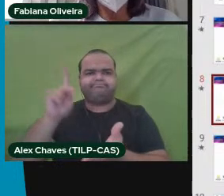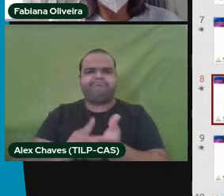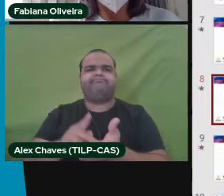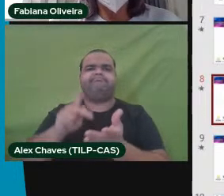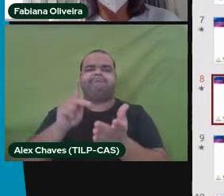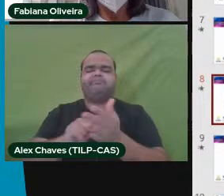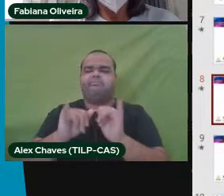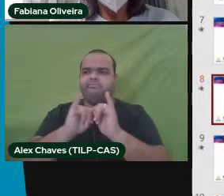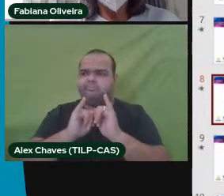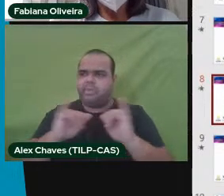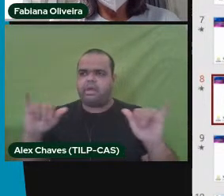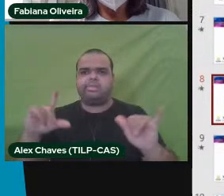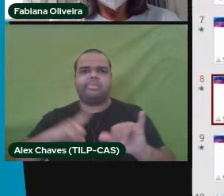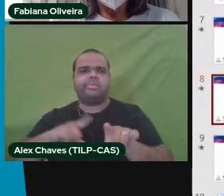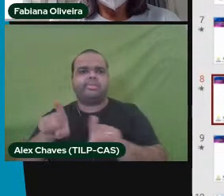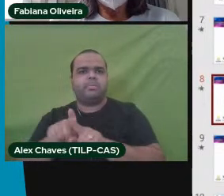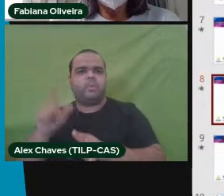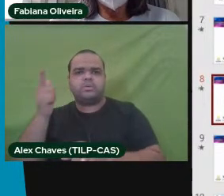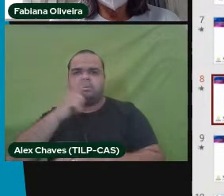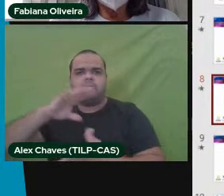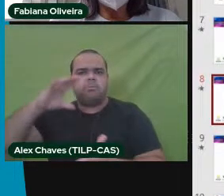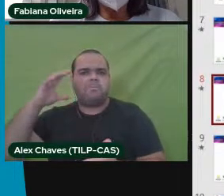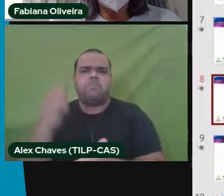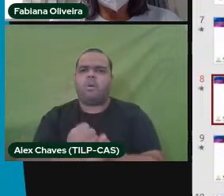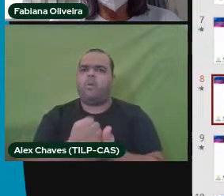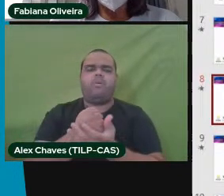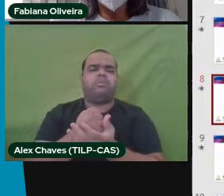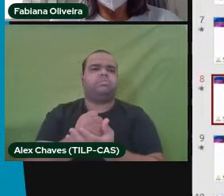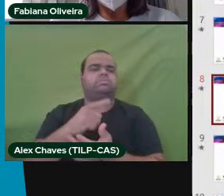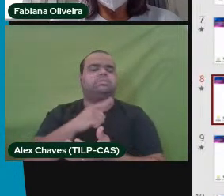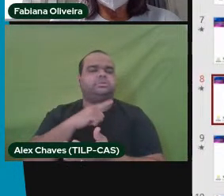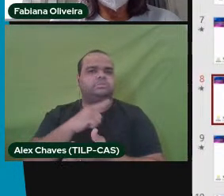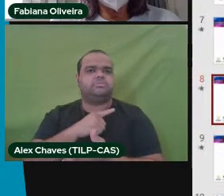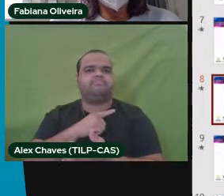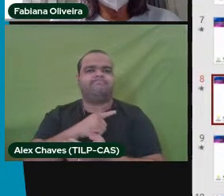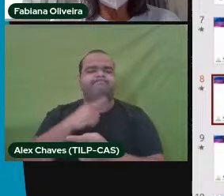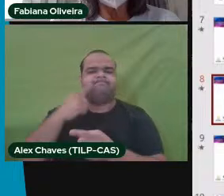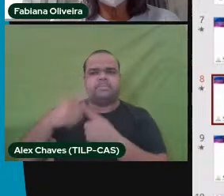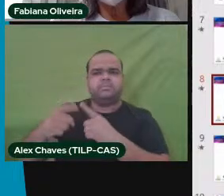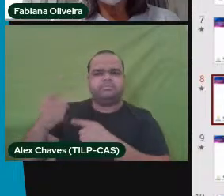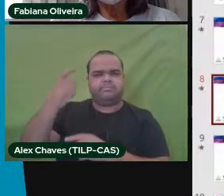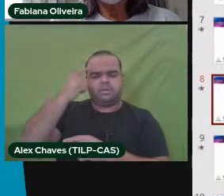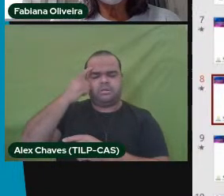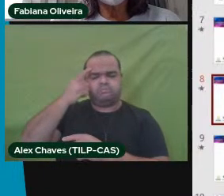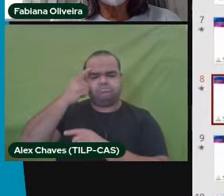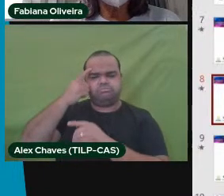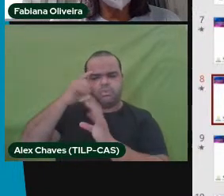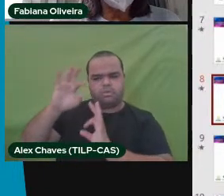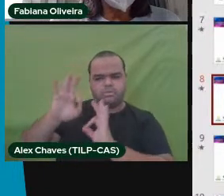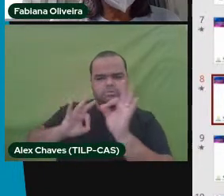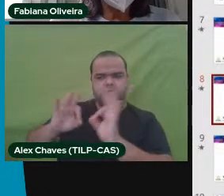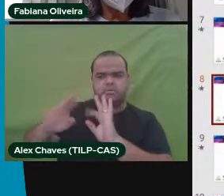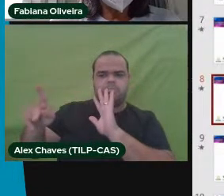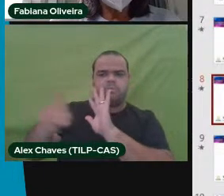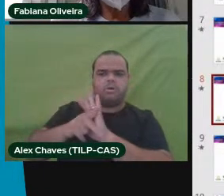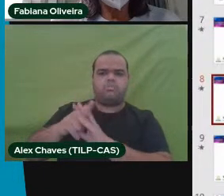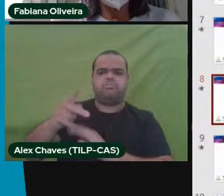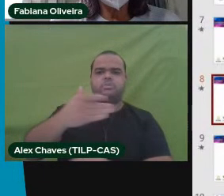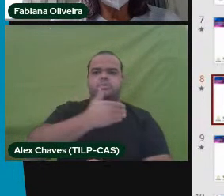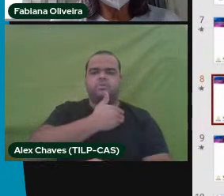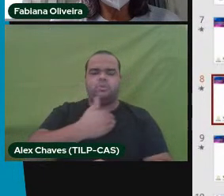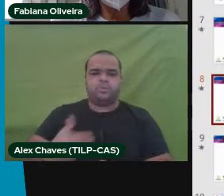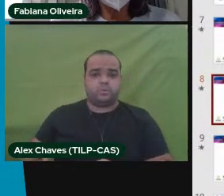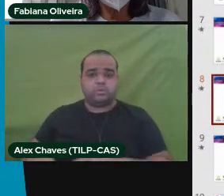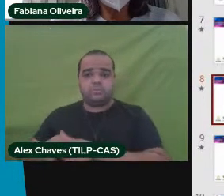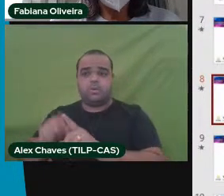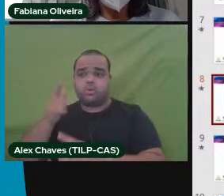inclusive conquistas, porque ele foi pensado para indivíduos, poderes públicos, a busca